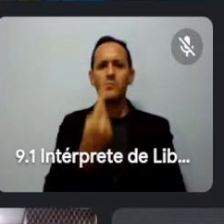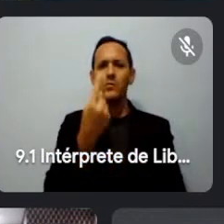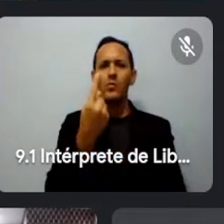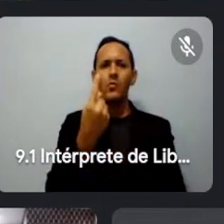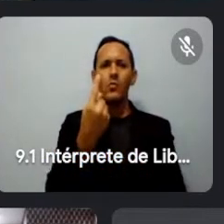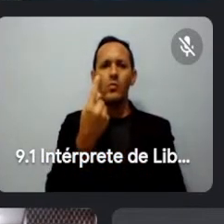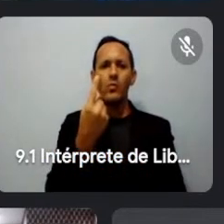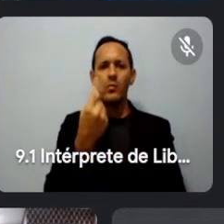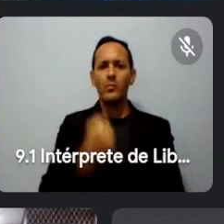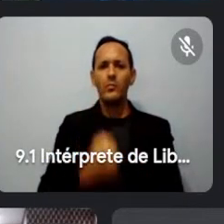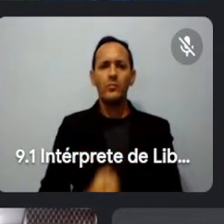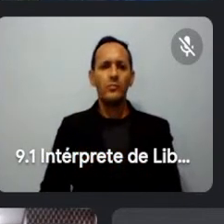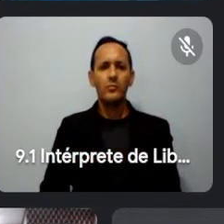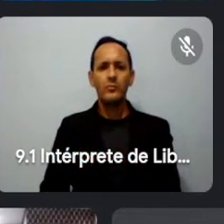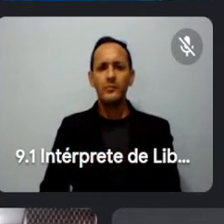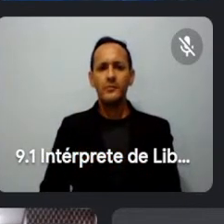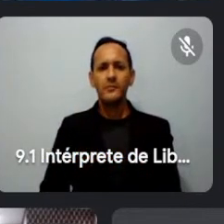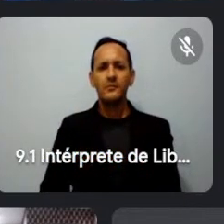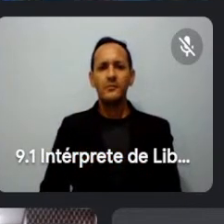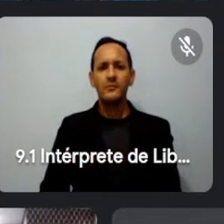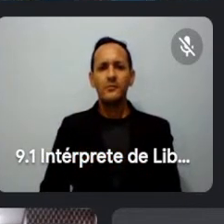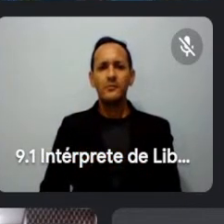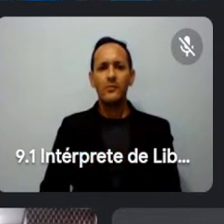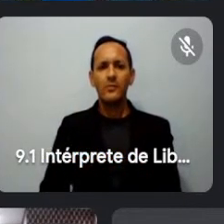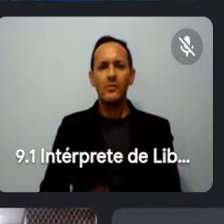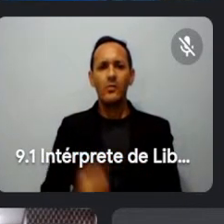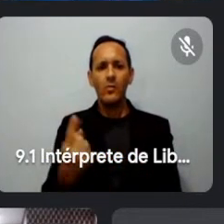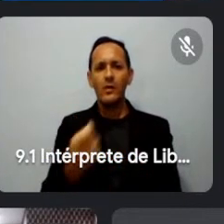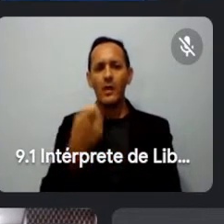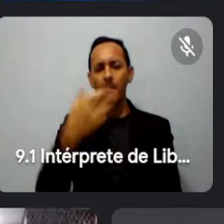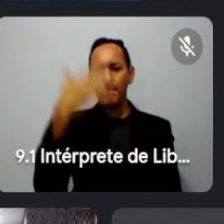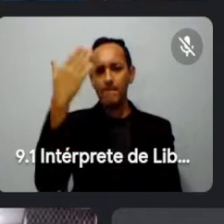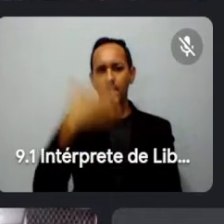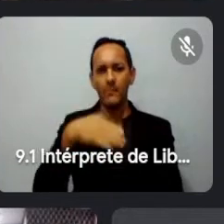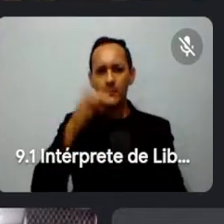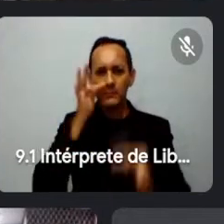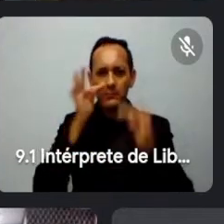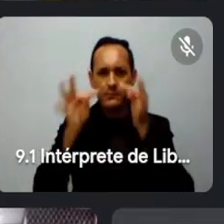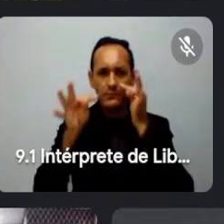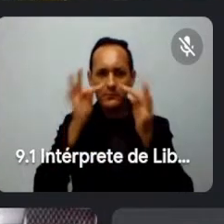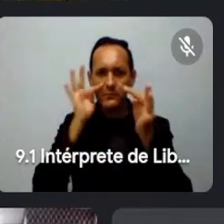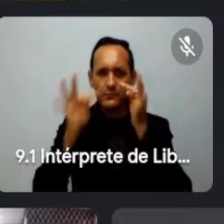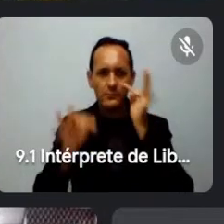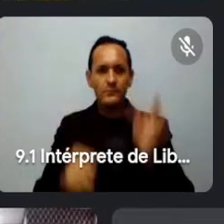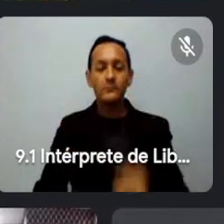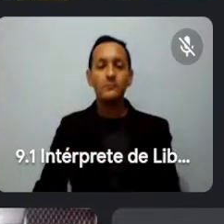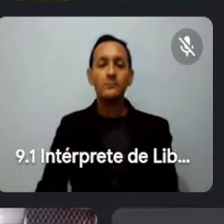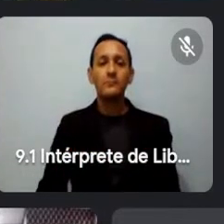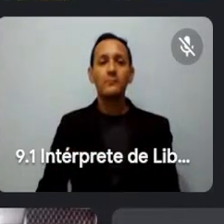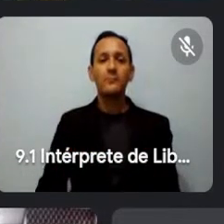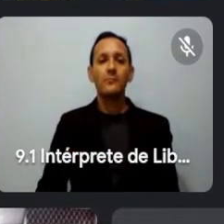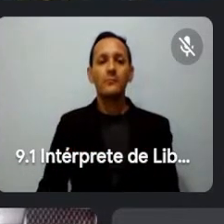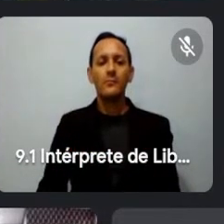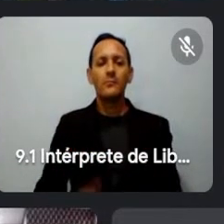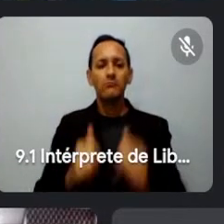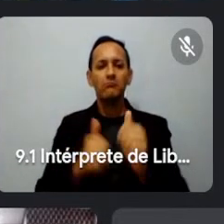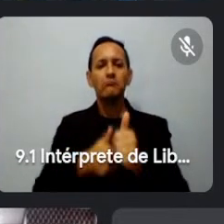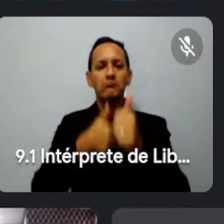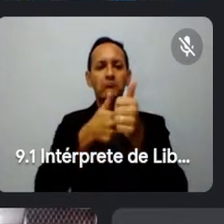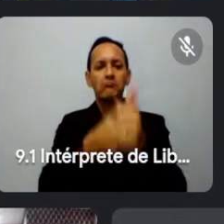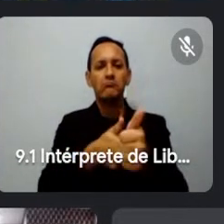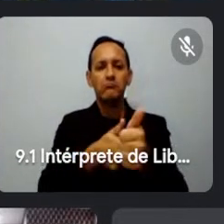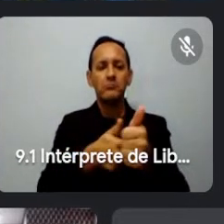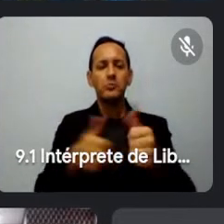único e é uma única prova testemunhal então eu acompanho integralmente